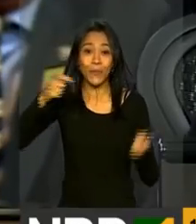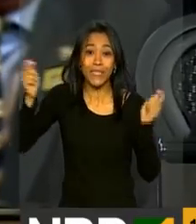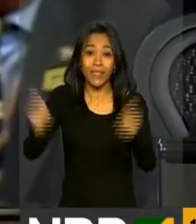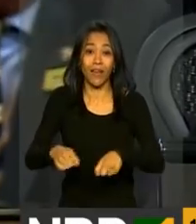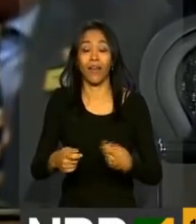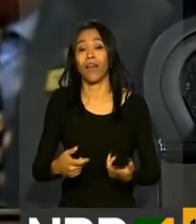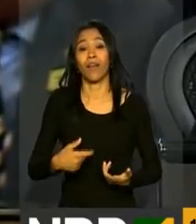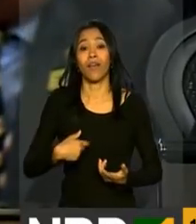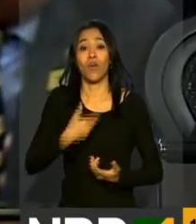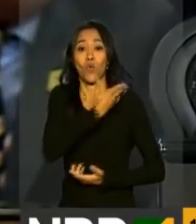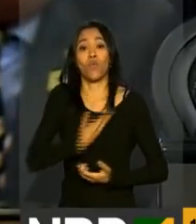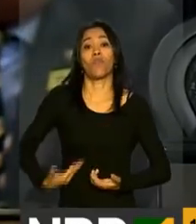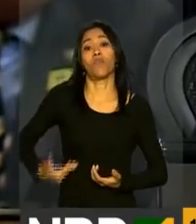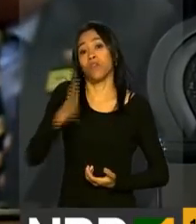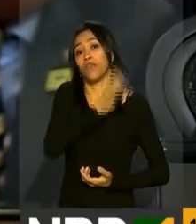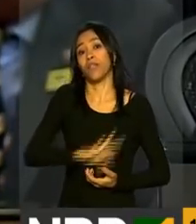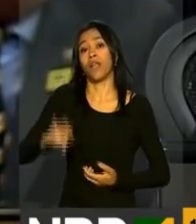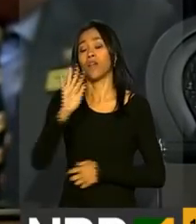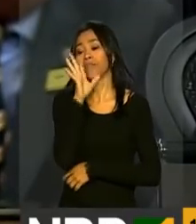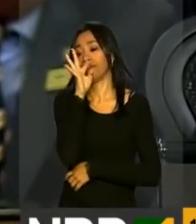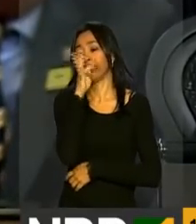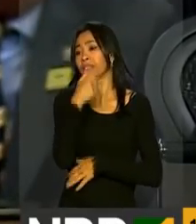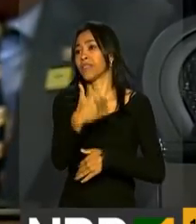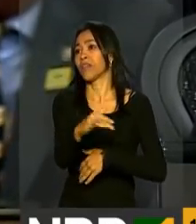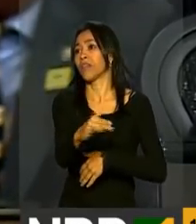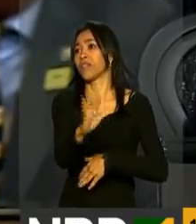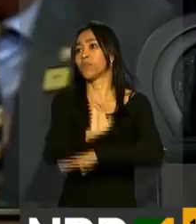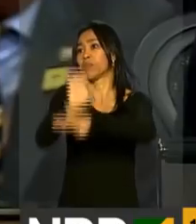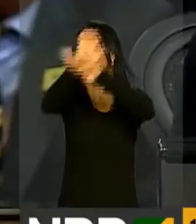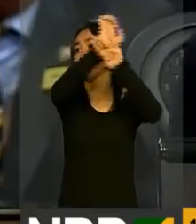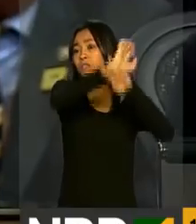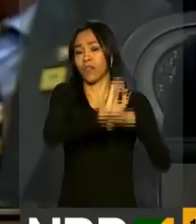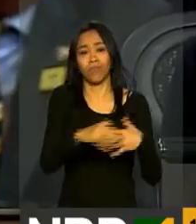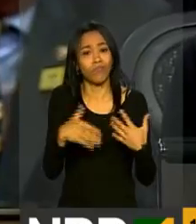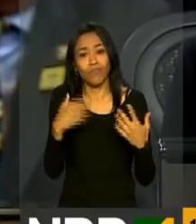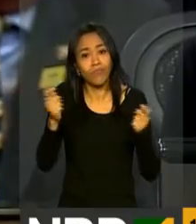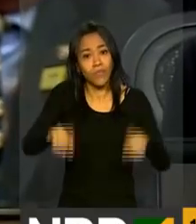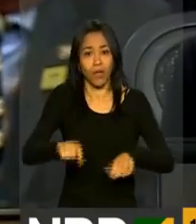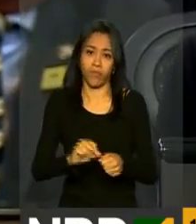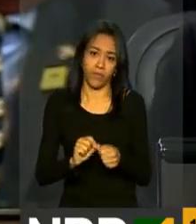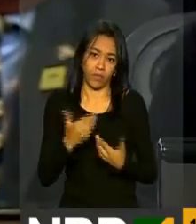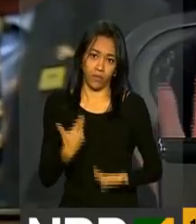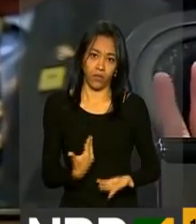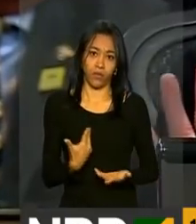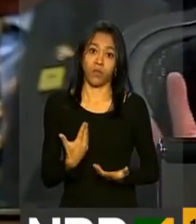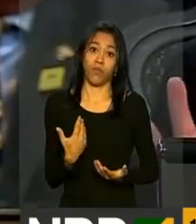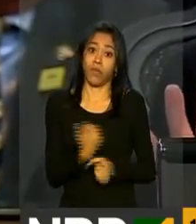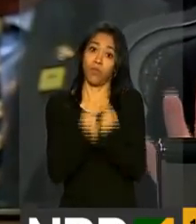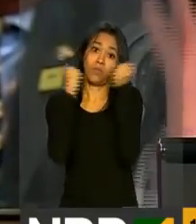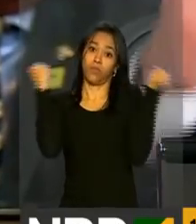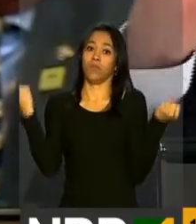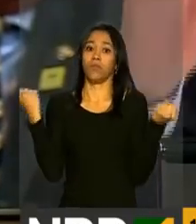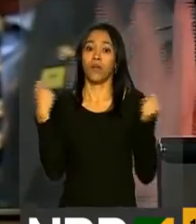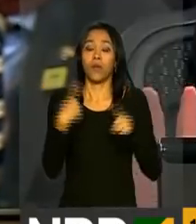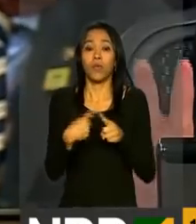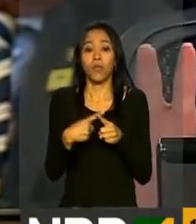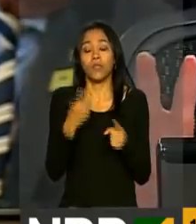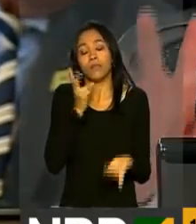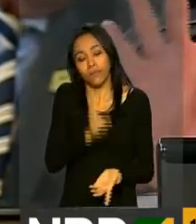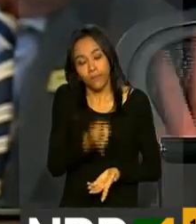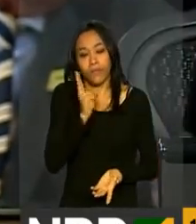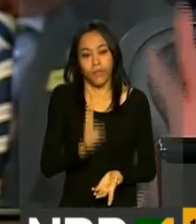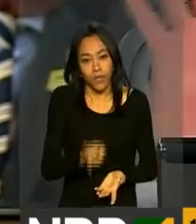ignorar a questão da segurança pública no país porque se quisermos ignorar será possível porque a todo momento